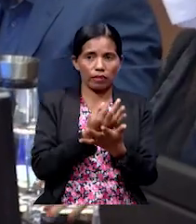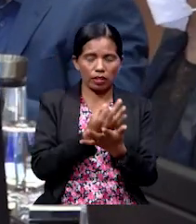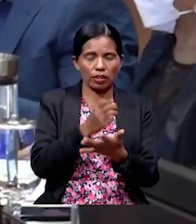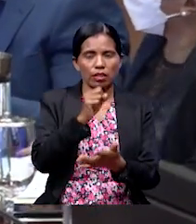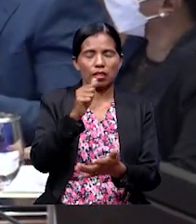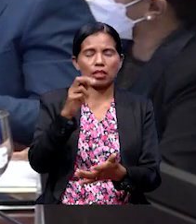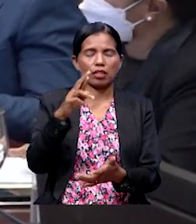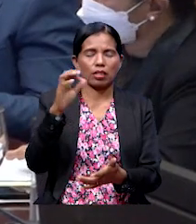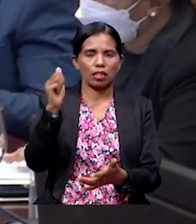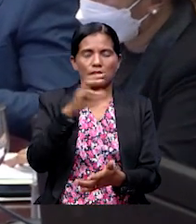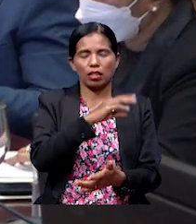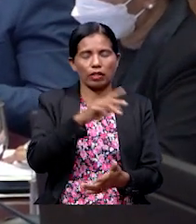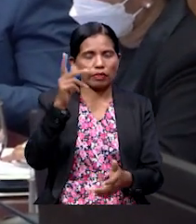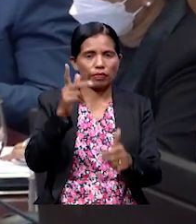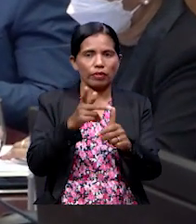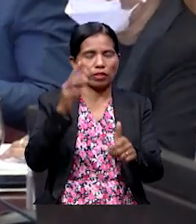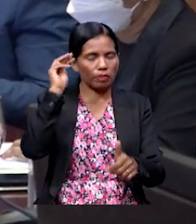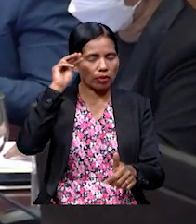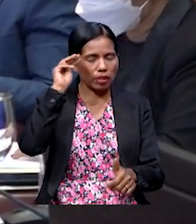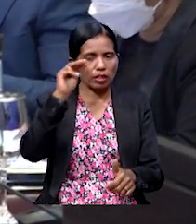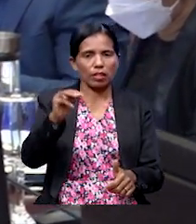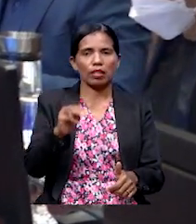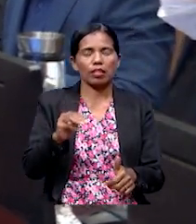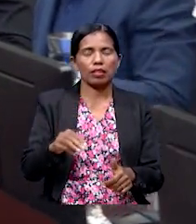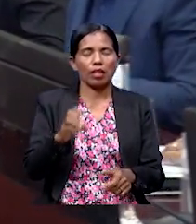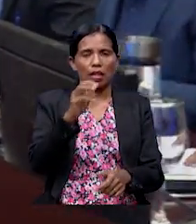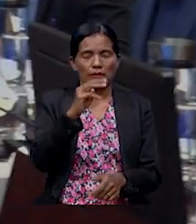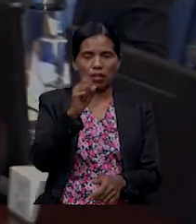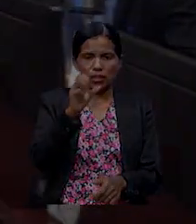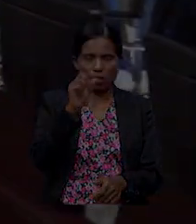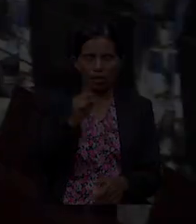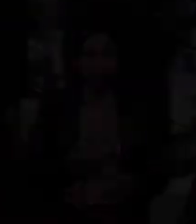Inclusão, Signe Chandrawati Verdial. Bem-vinda, Simenas, Ziemen.